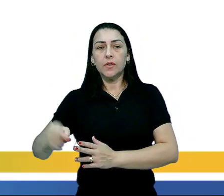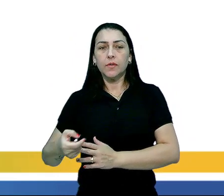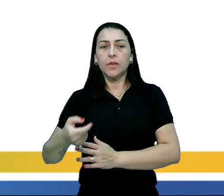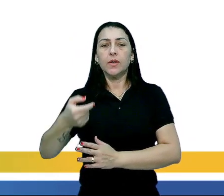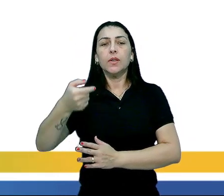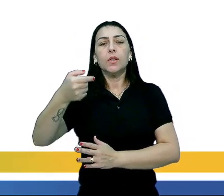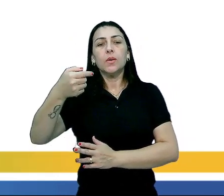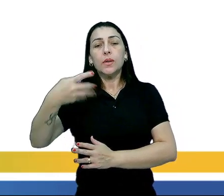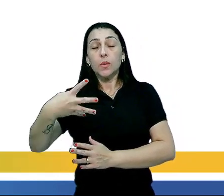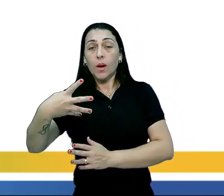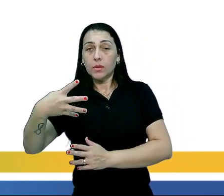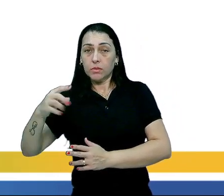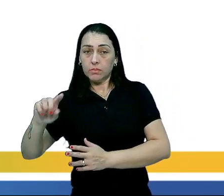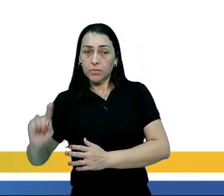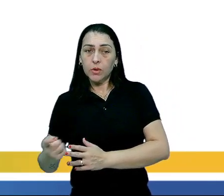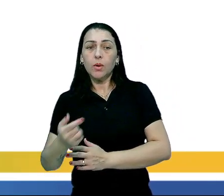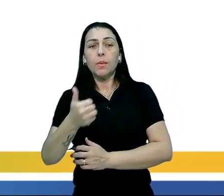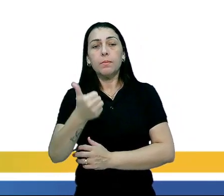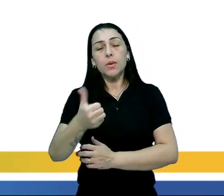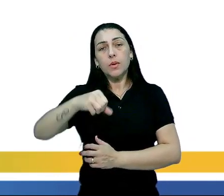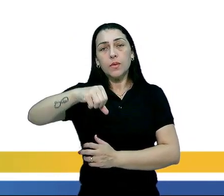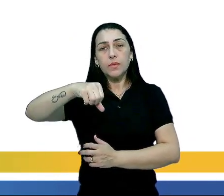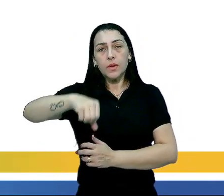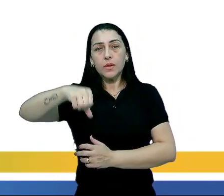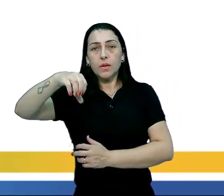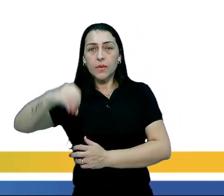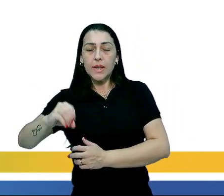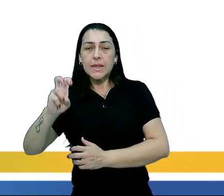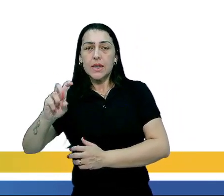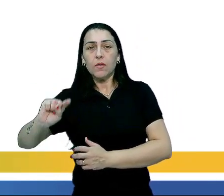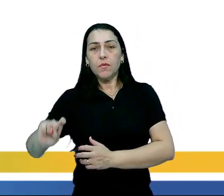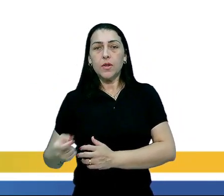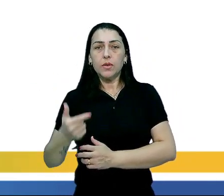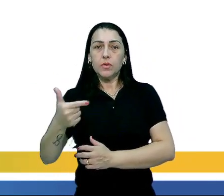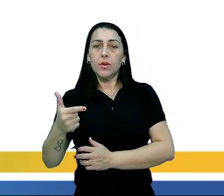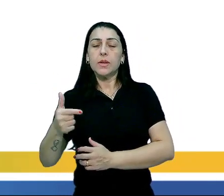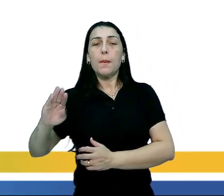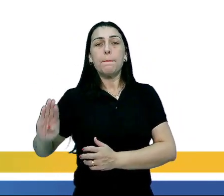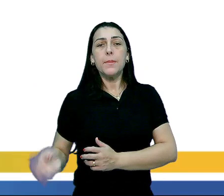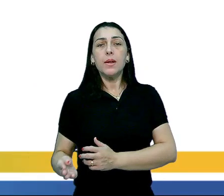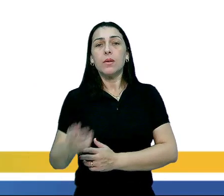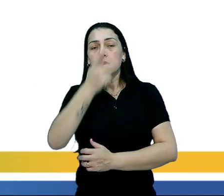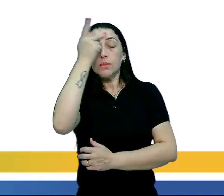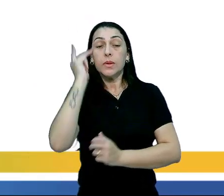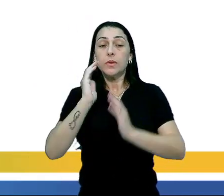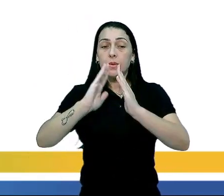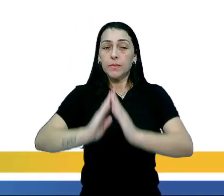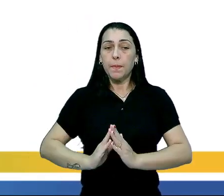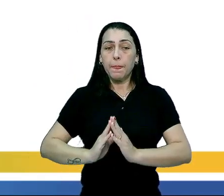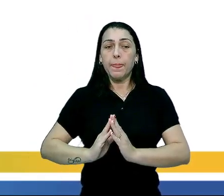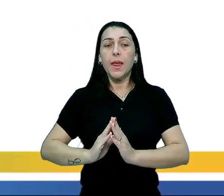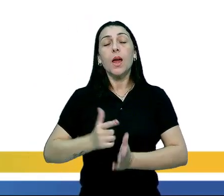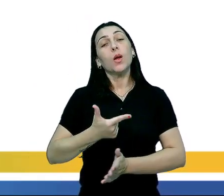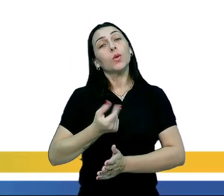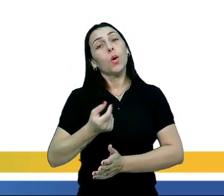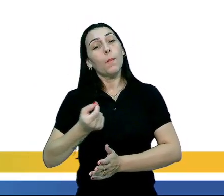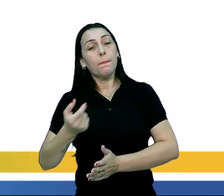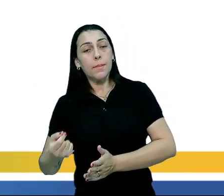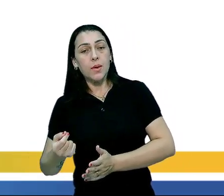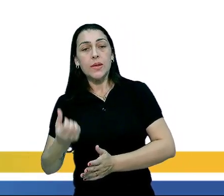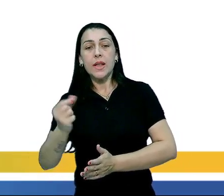bilhões de habitantes. 1990, 5,2 bilhões de habitantes. No ano